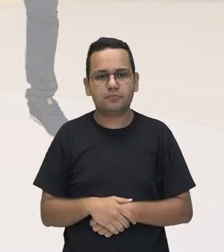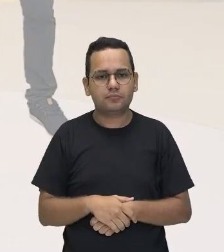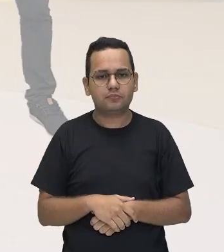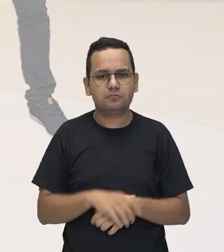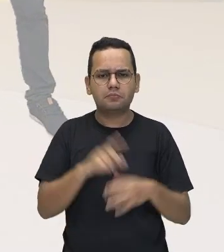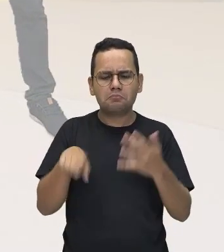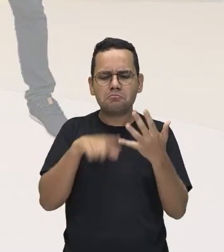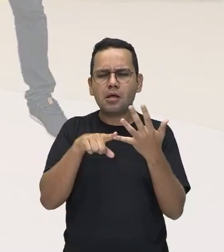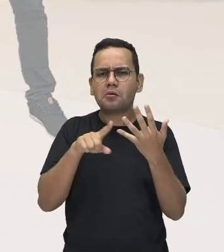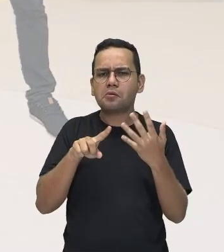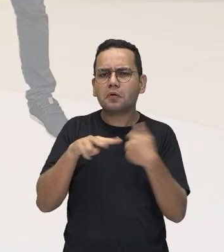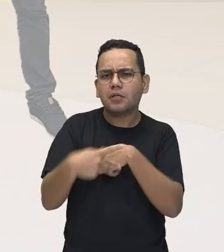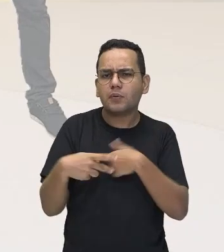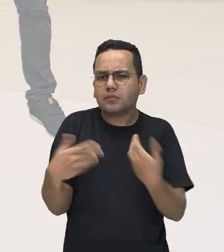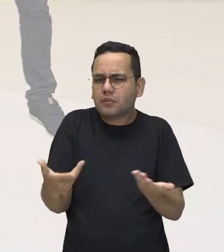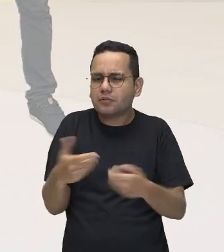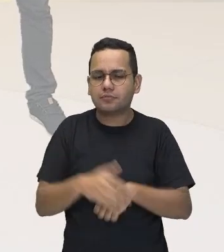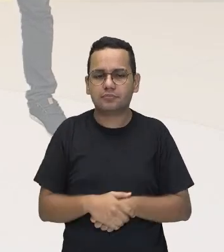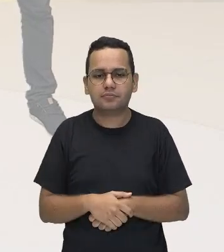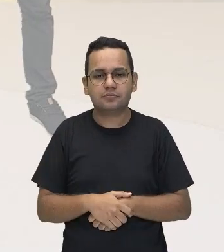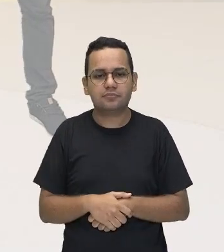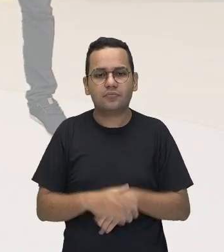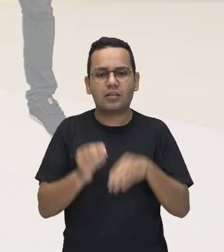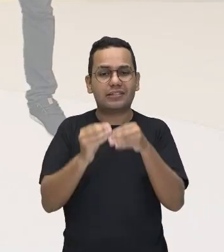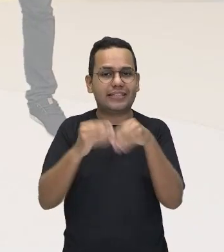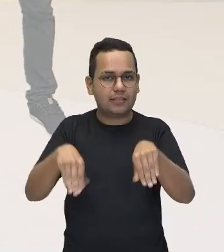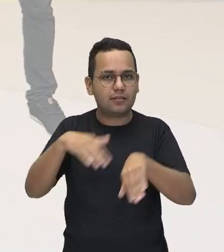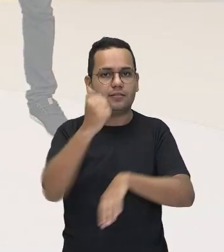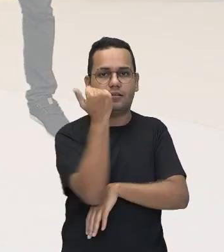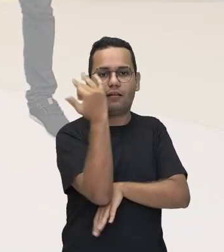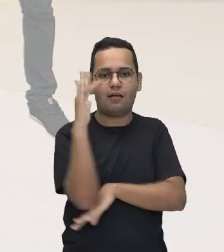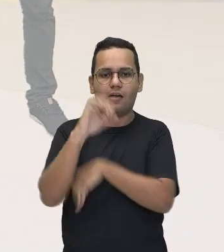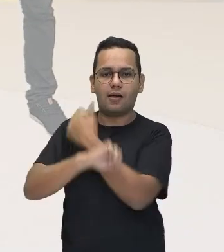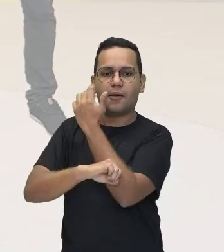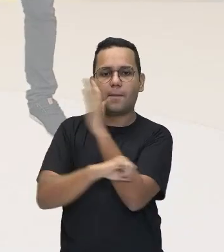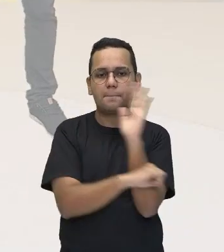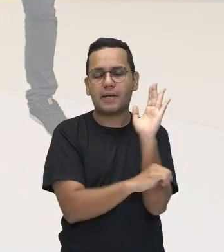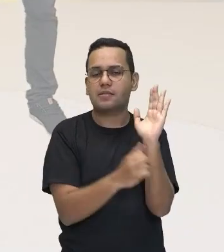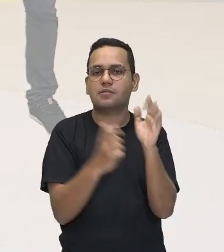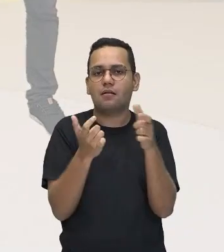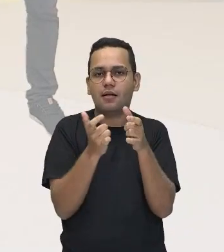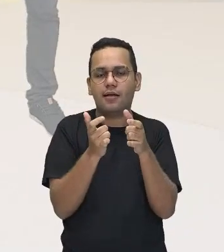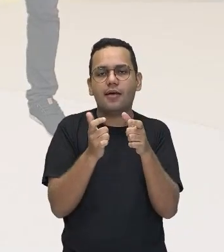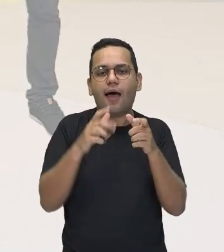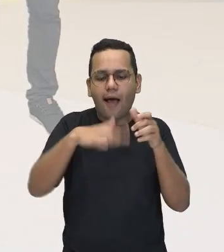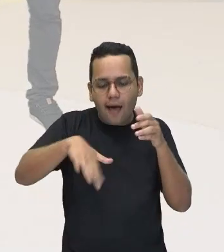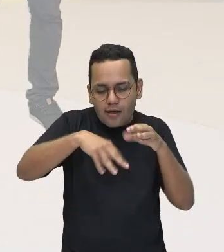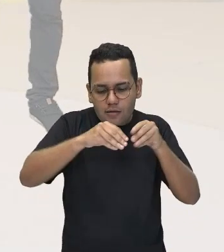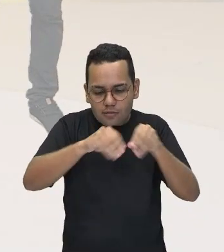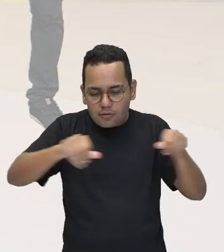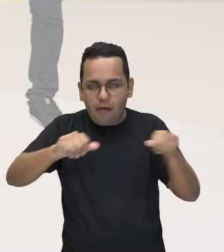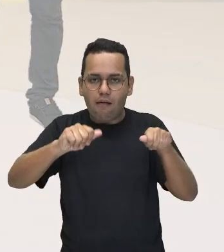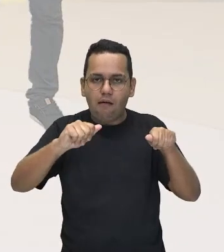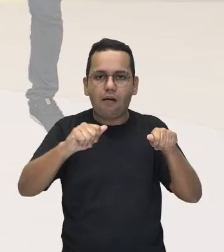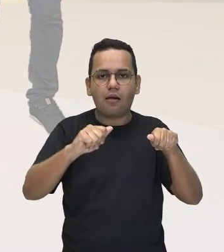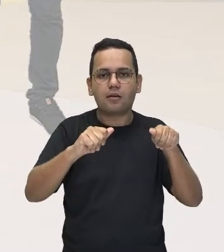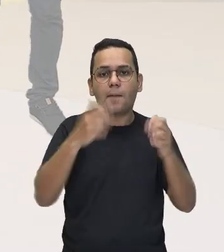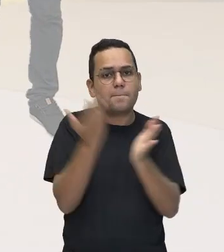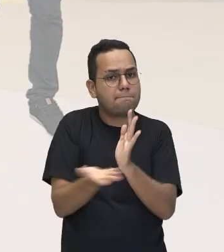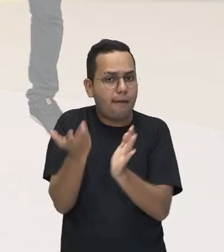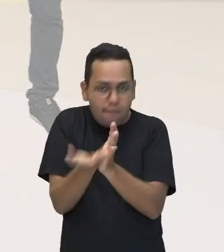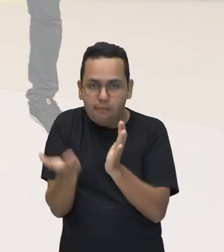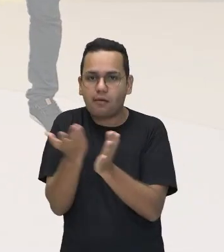foi ali uma degradação ambiental, perdas de terras e culturas indígenas. Então,